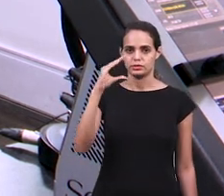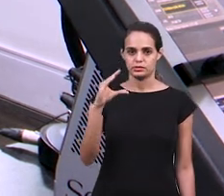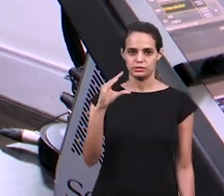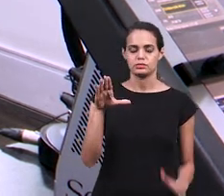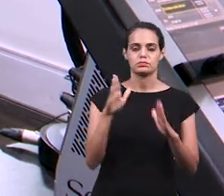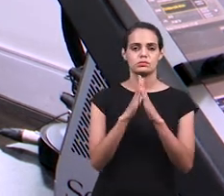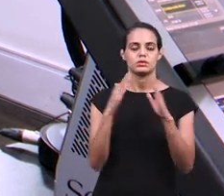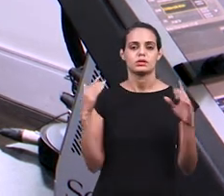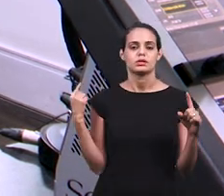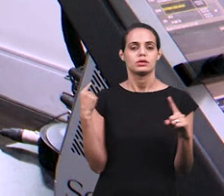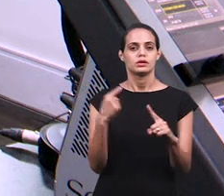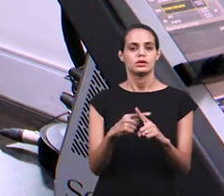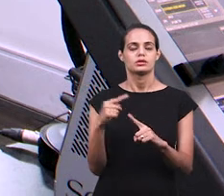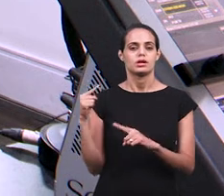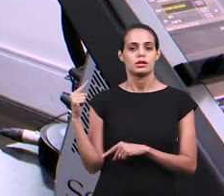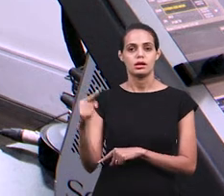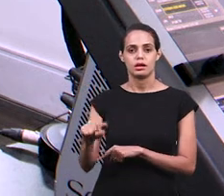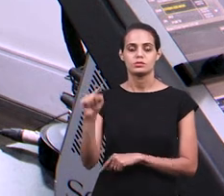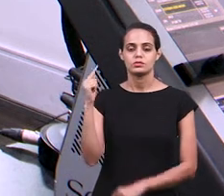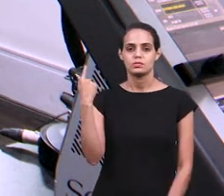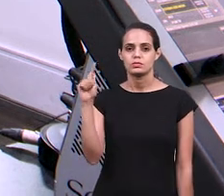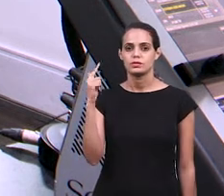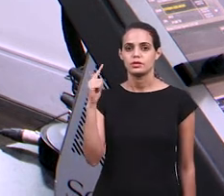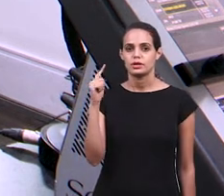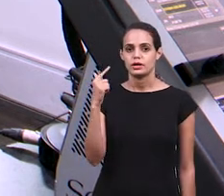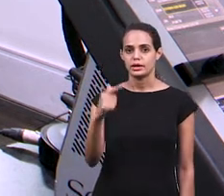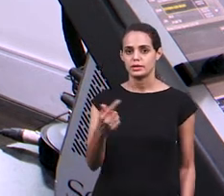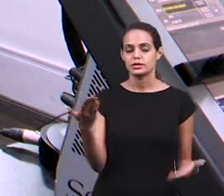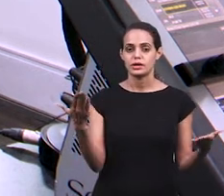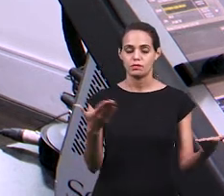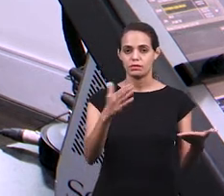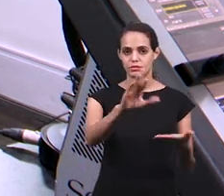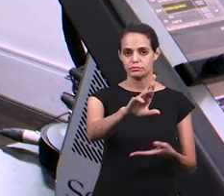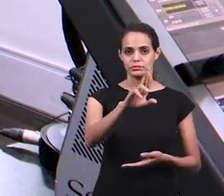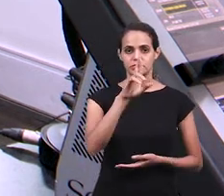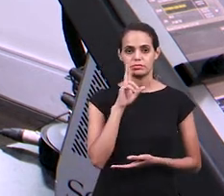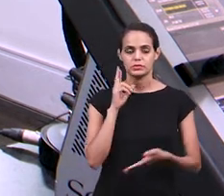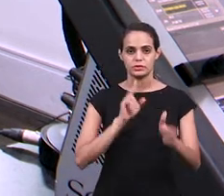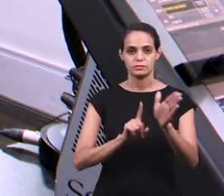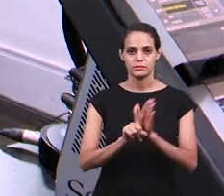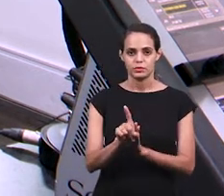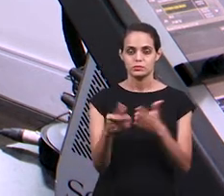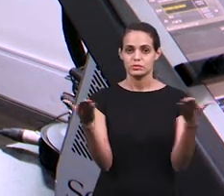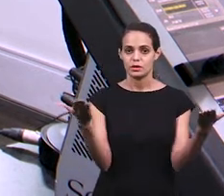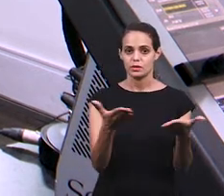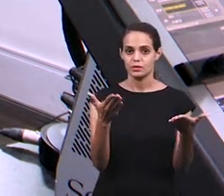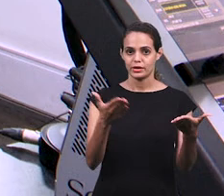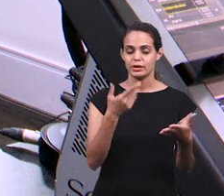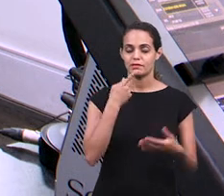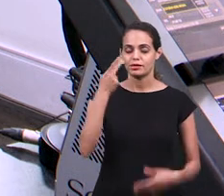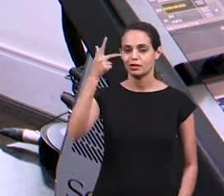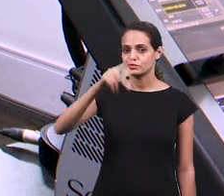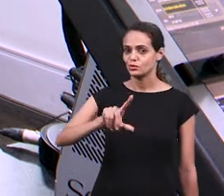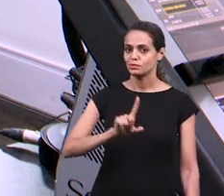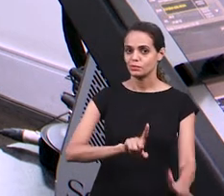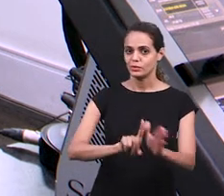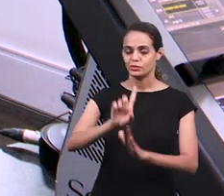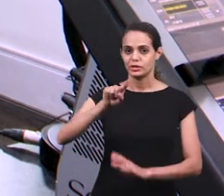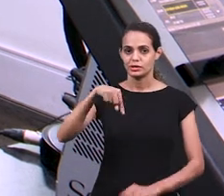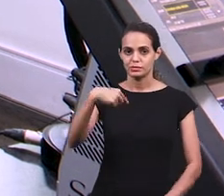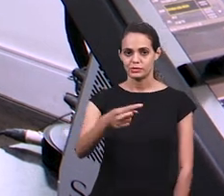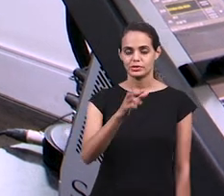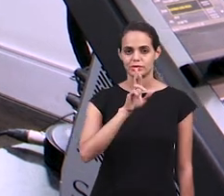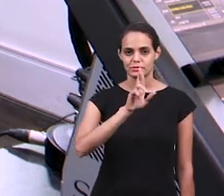da nossa igreja de Valparaíso de Goiás, e o Lucas vai nos dar essa resposta a esta pergunta. Ele repete a pergunta